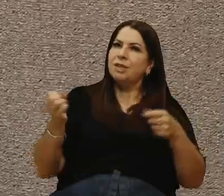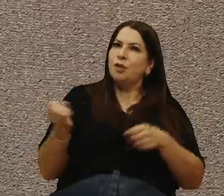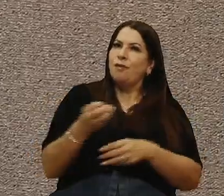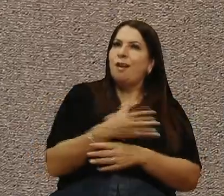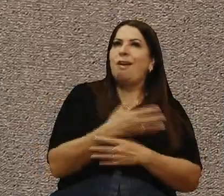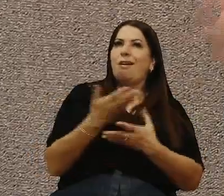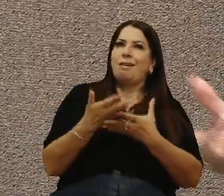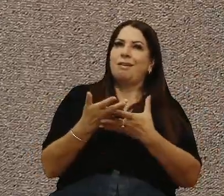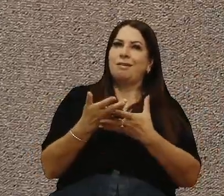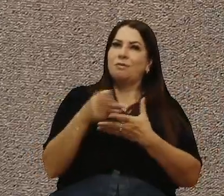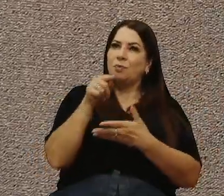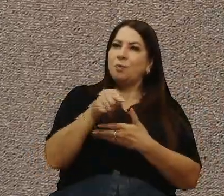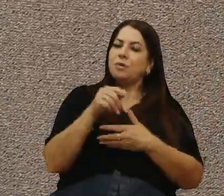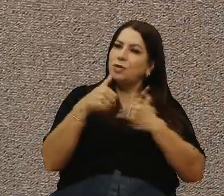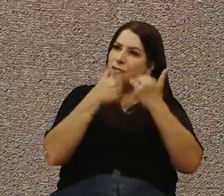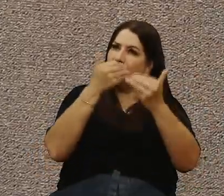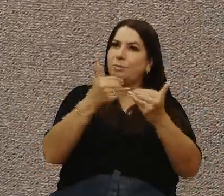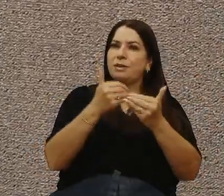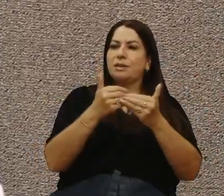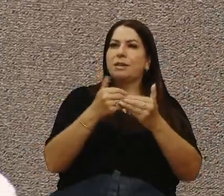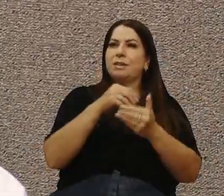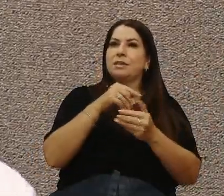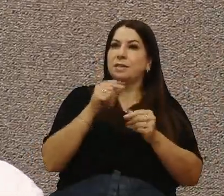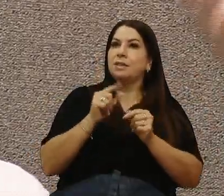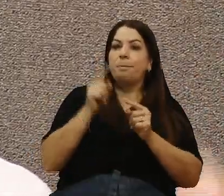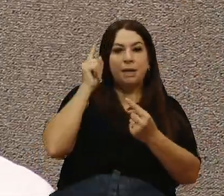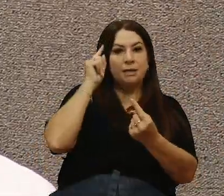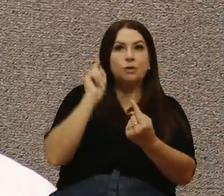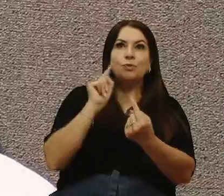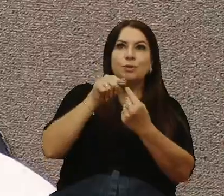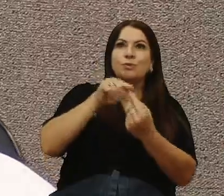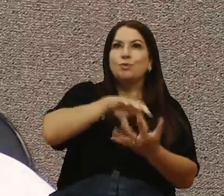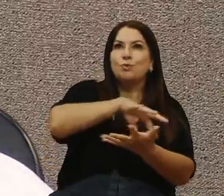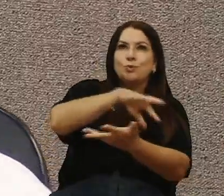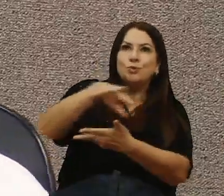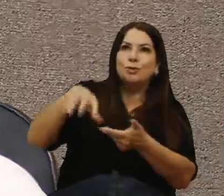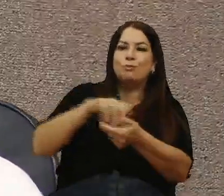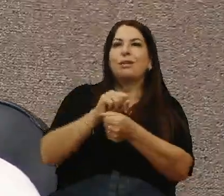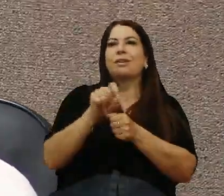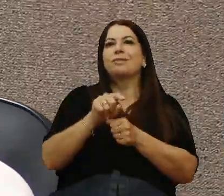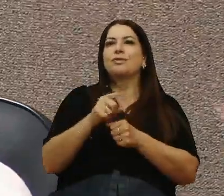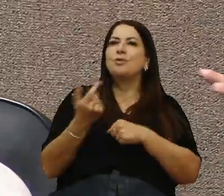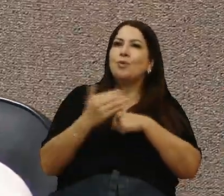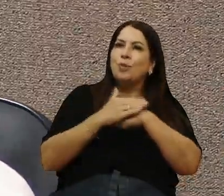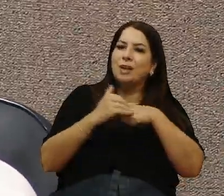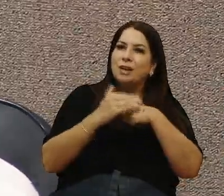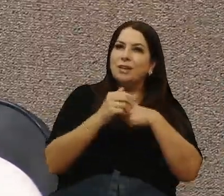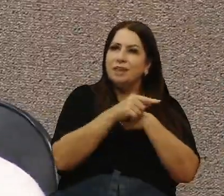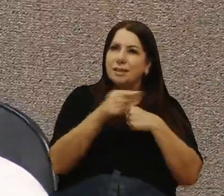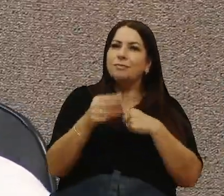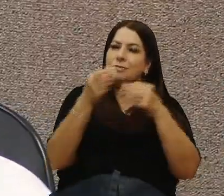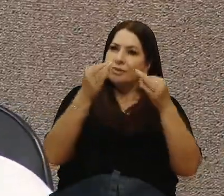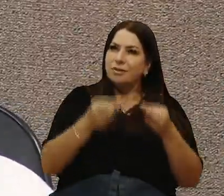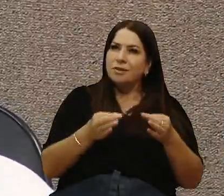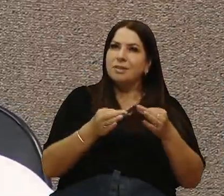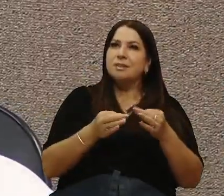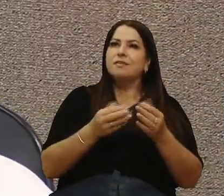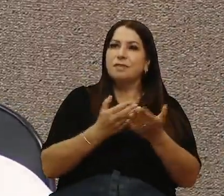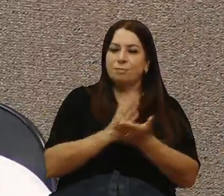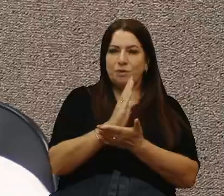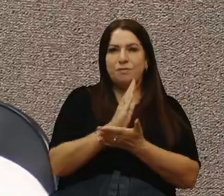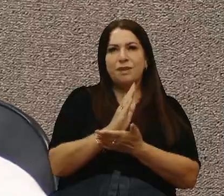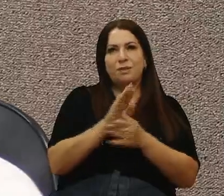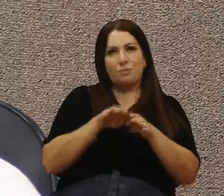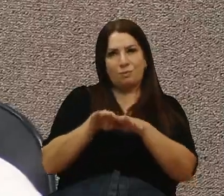inovar e com esse desenvolvimento que seja sustentável, enfim. Então, o nosso carinho para vocês, e eu tenho certeza que vai ser aprovado